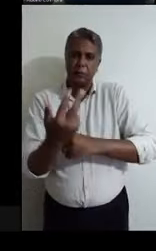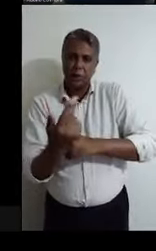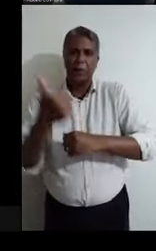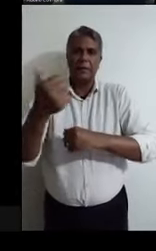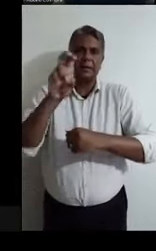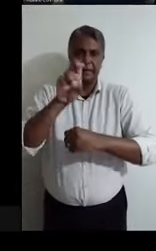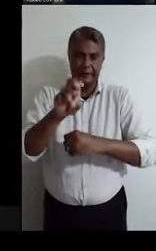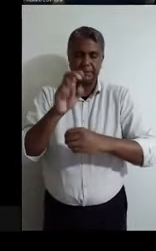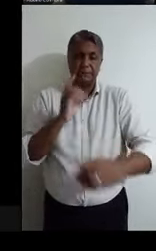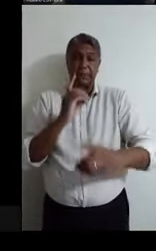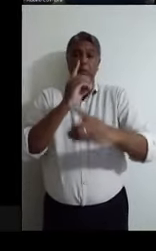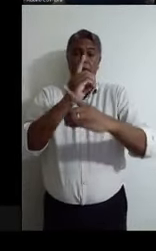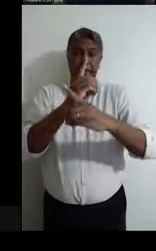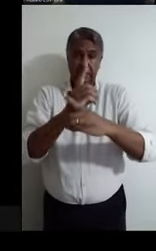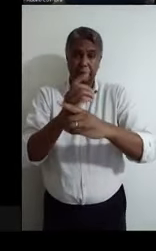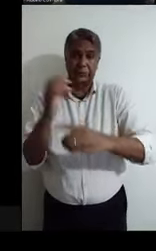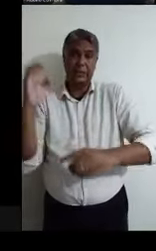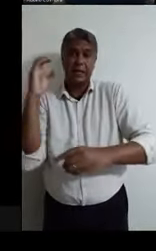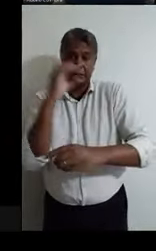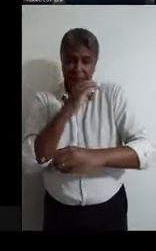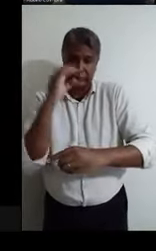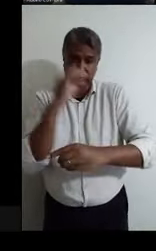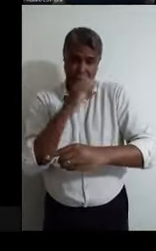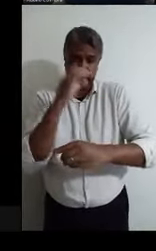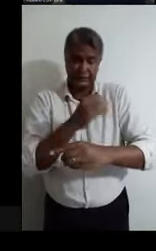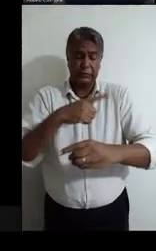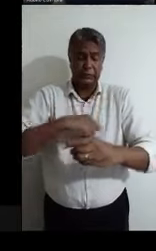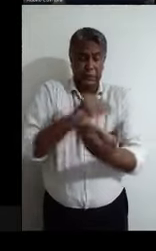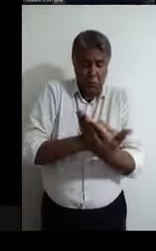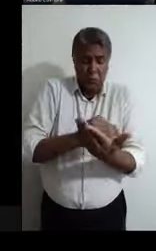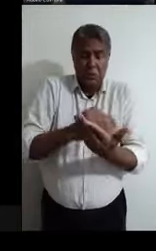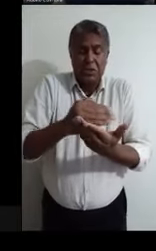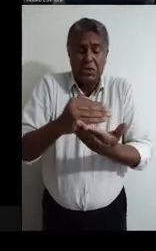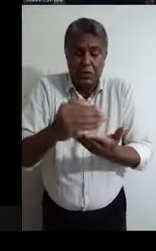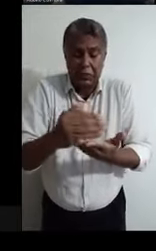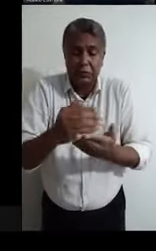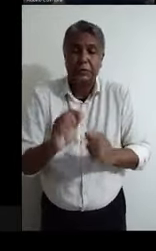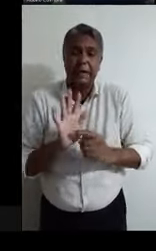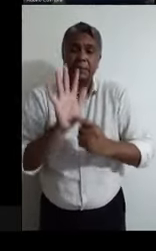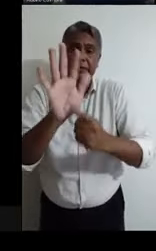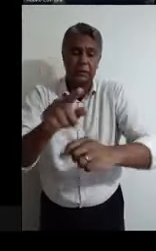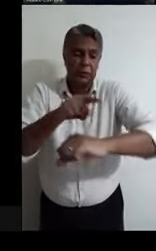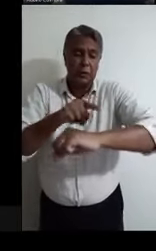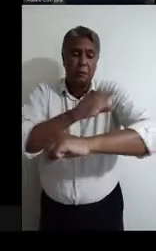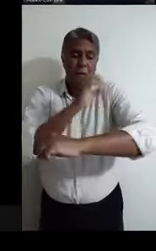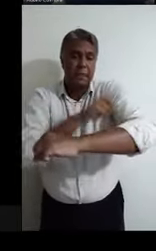dessa reta é dada pela aceleração e o início da reta é dado pela velocidade inicial, nesse caso é